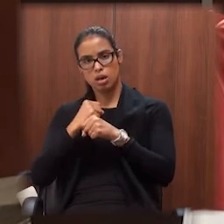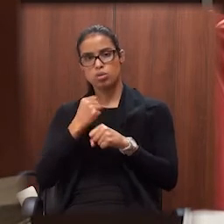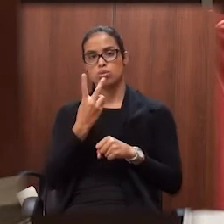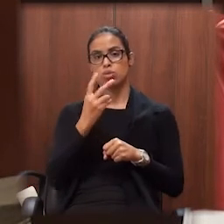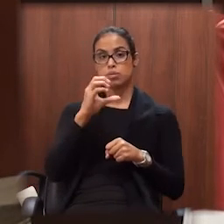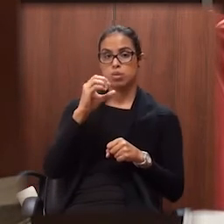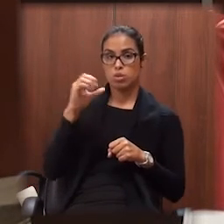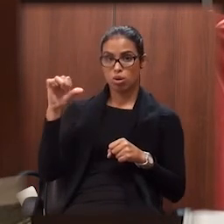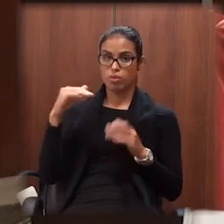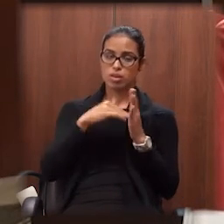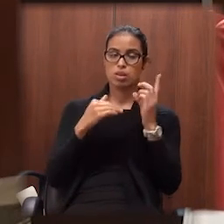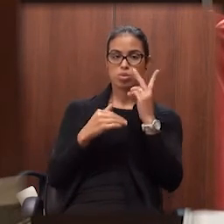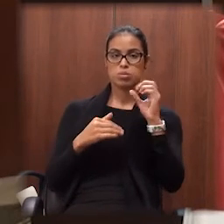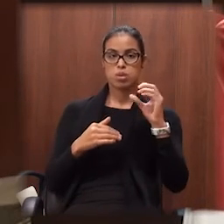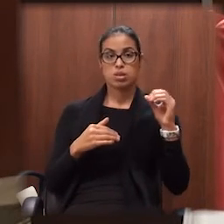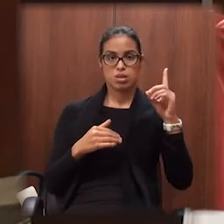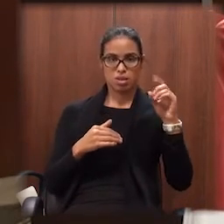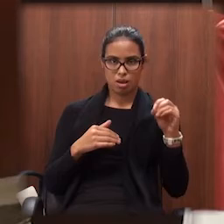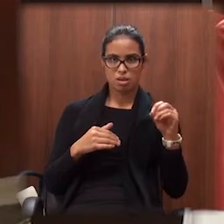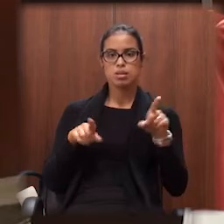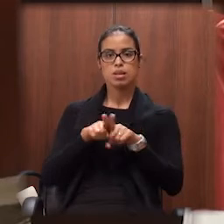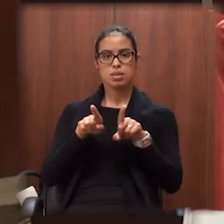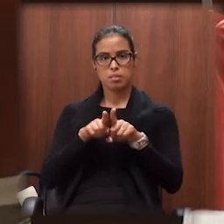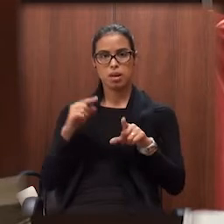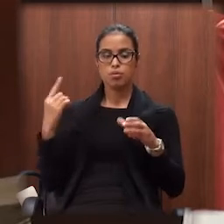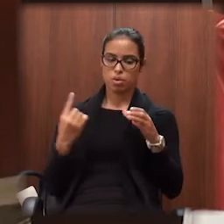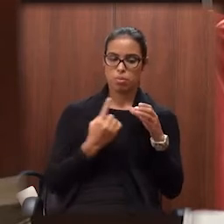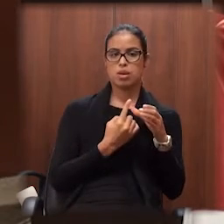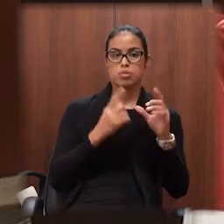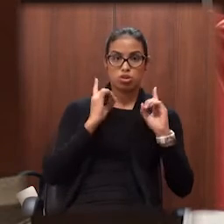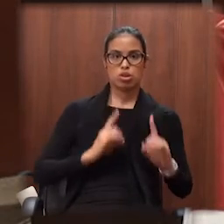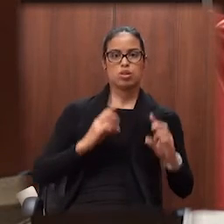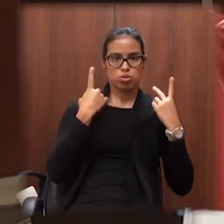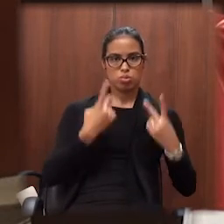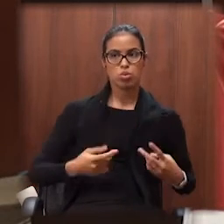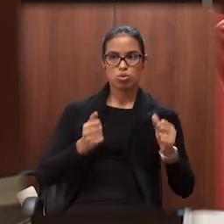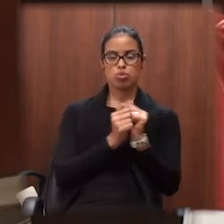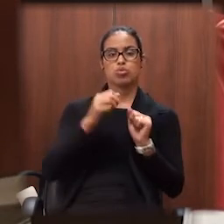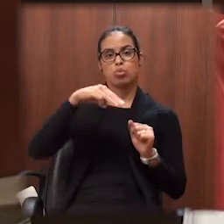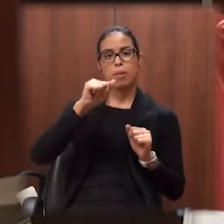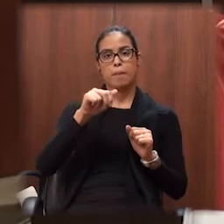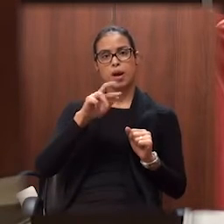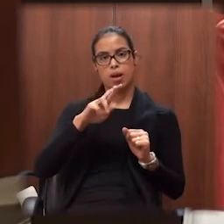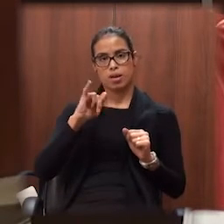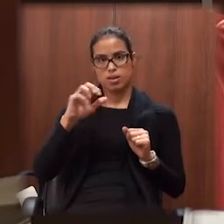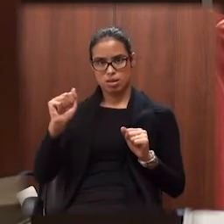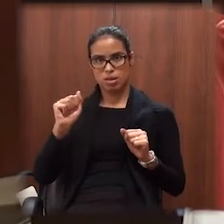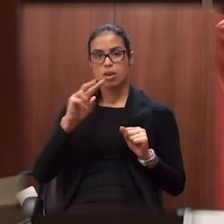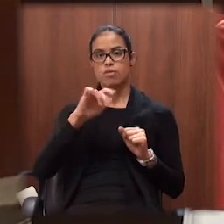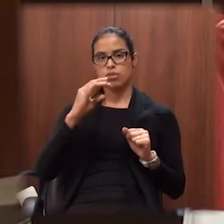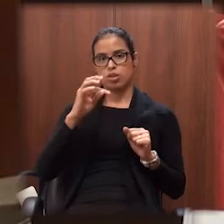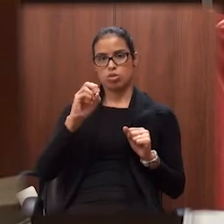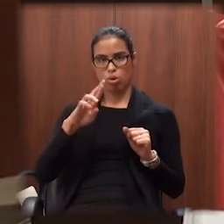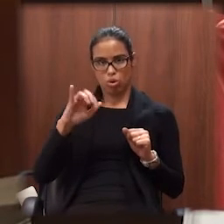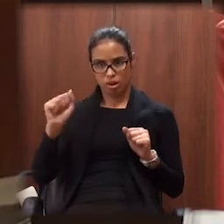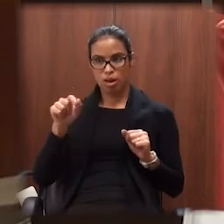Comitê Nacional de Educação e Direitos Humanos, onde com certeza ele e a Maria Vitória Benevides contribuíram com a elaboração do Plano